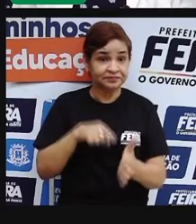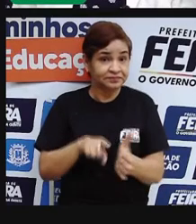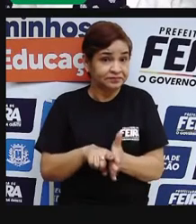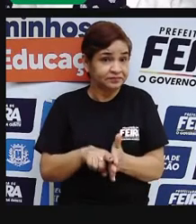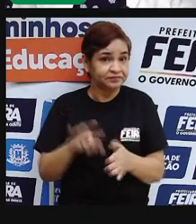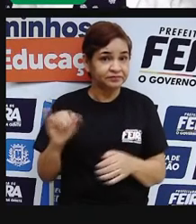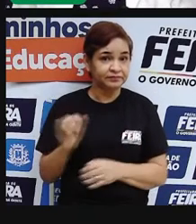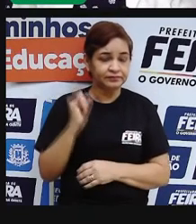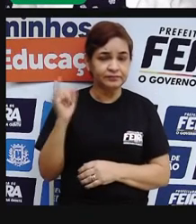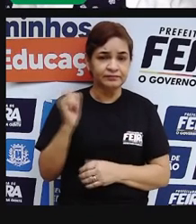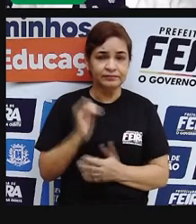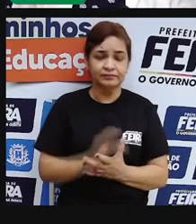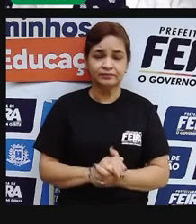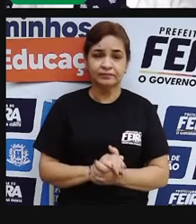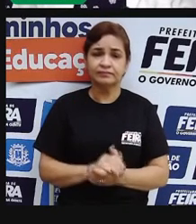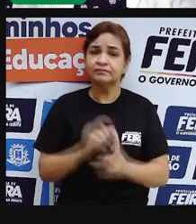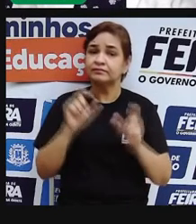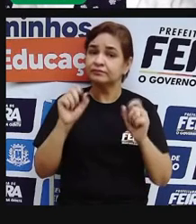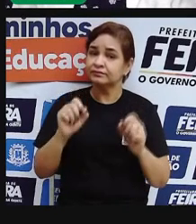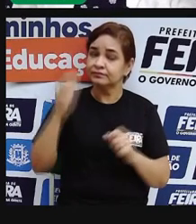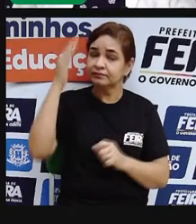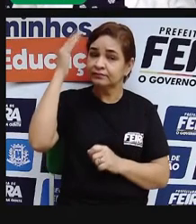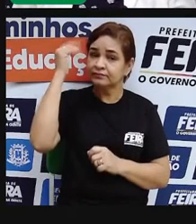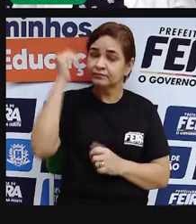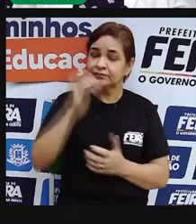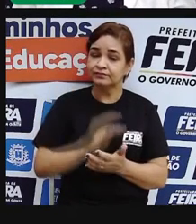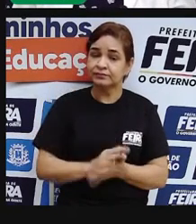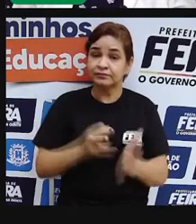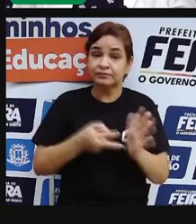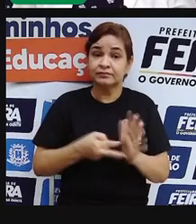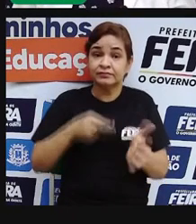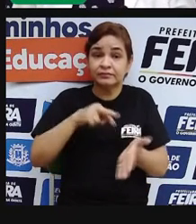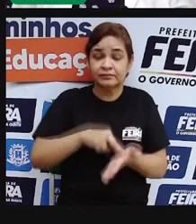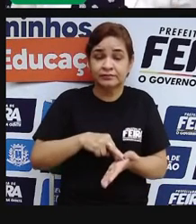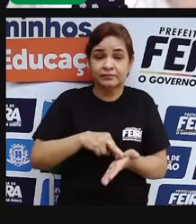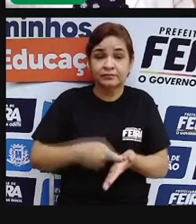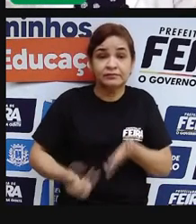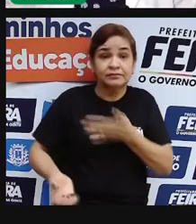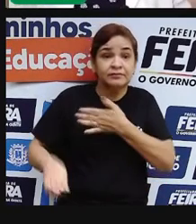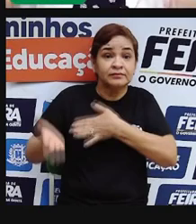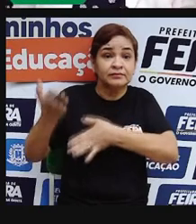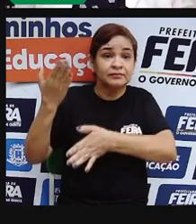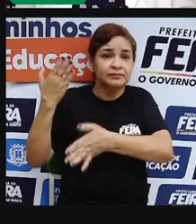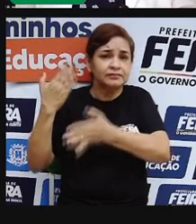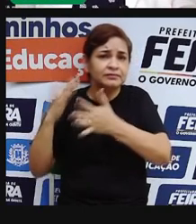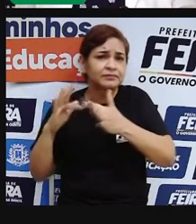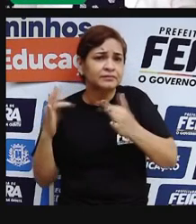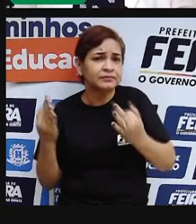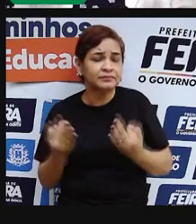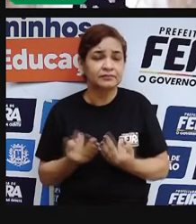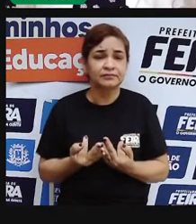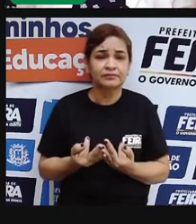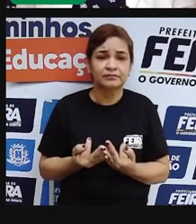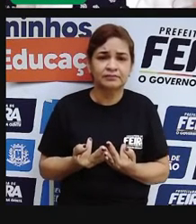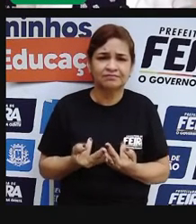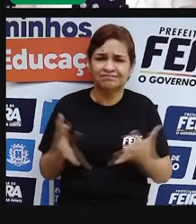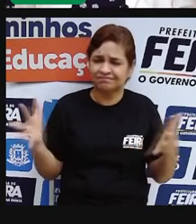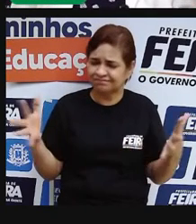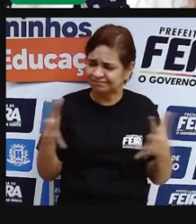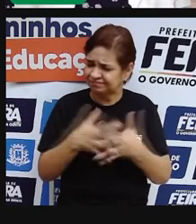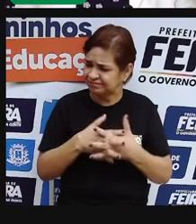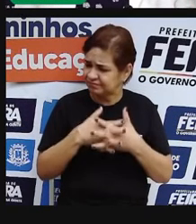principal né O que que a gente sabe sobre o significado de uns astralidade pera aí professora confundiu